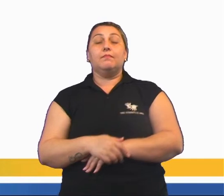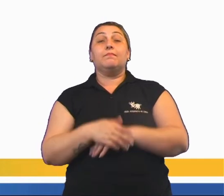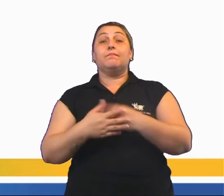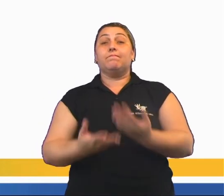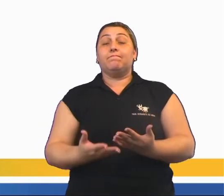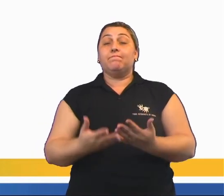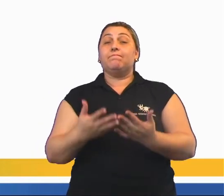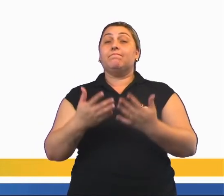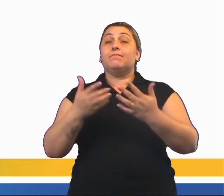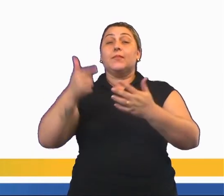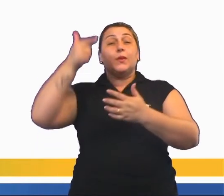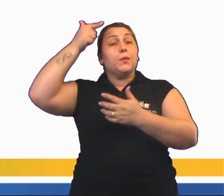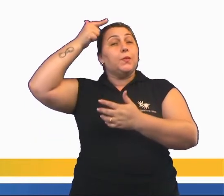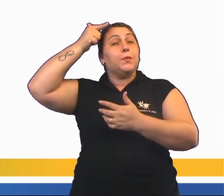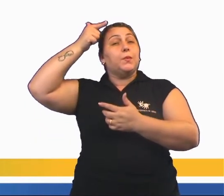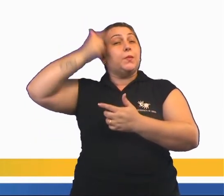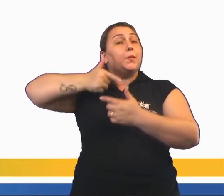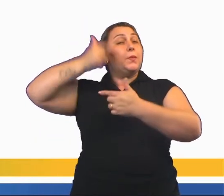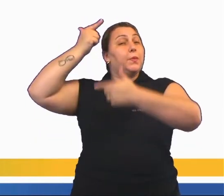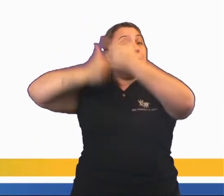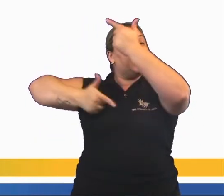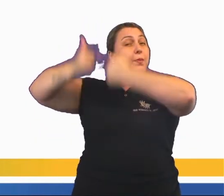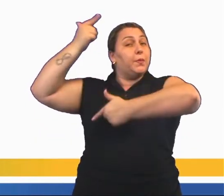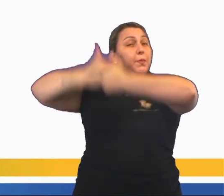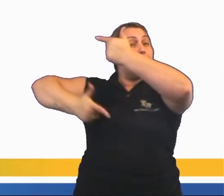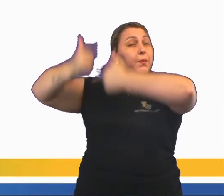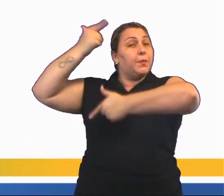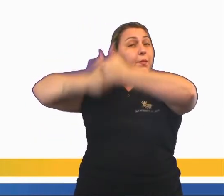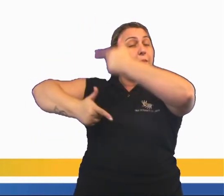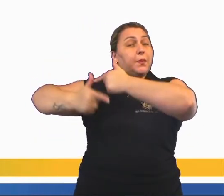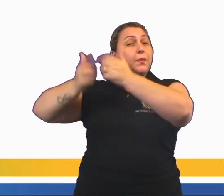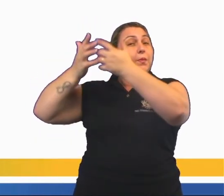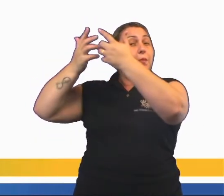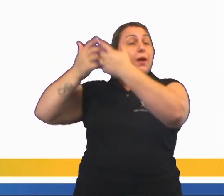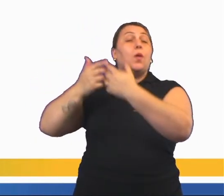E a higiene mental? A higiene mental é